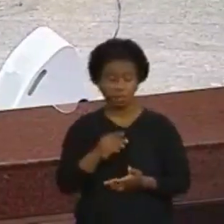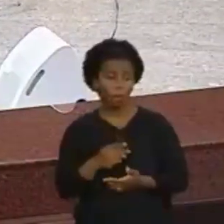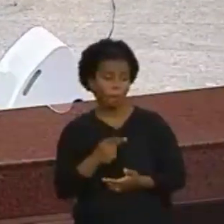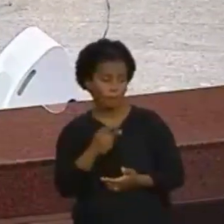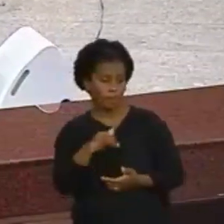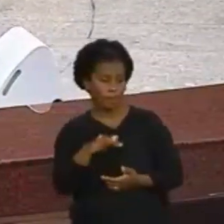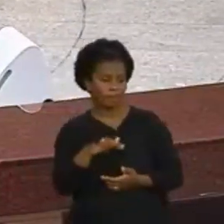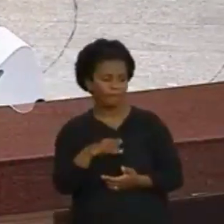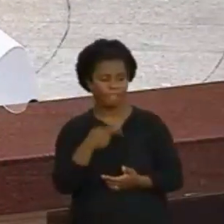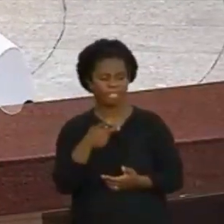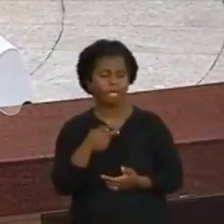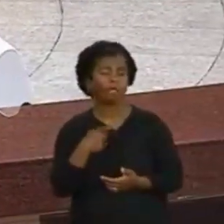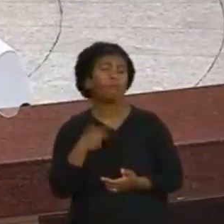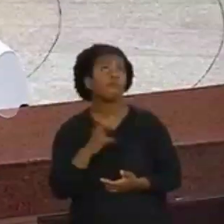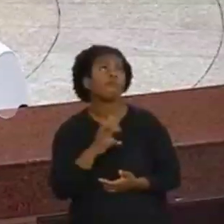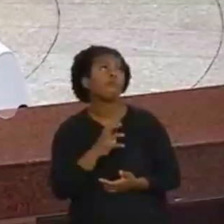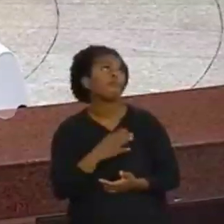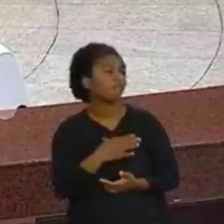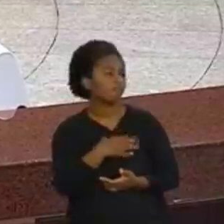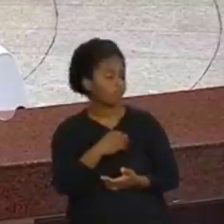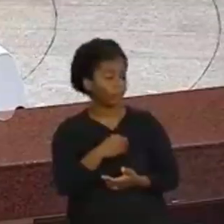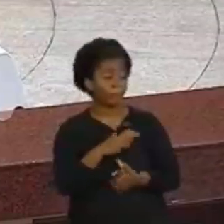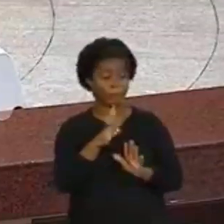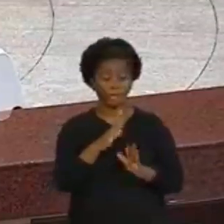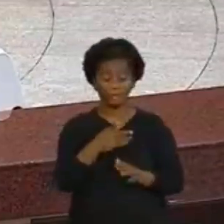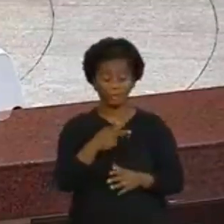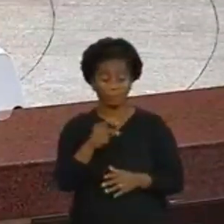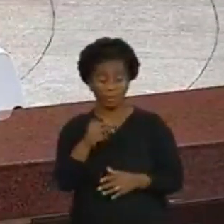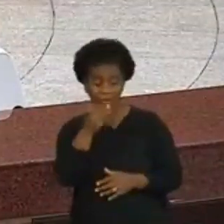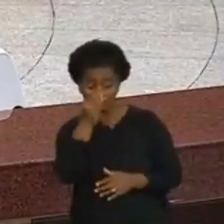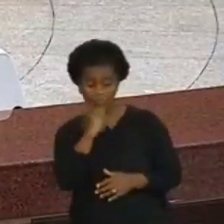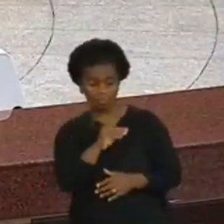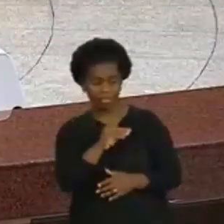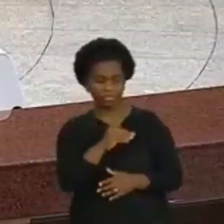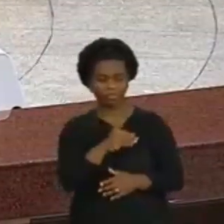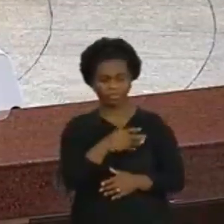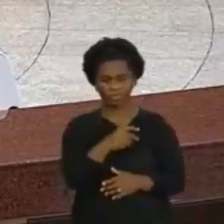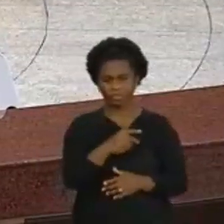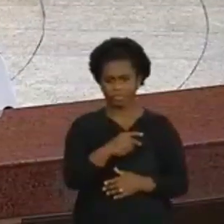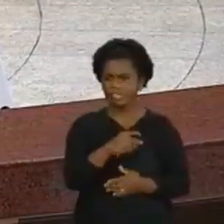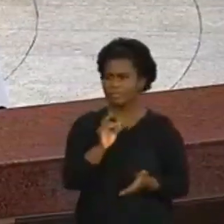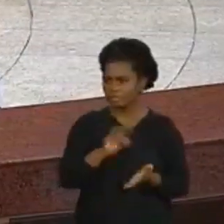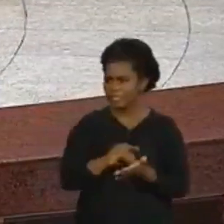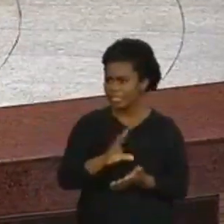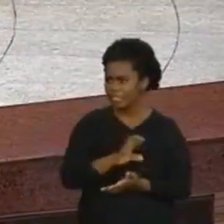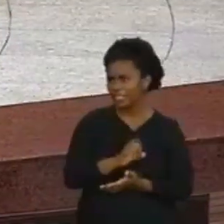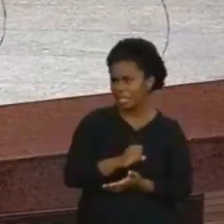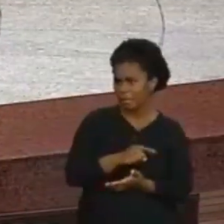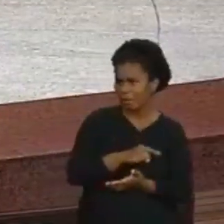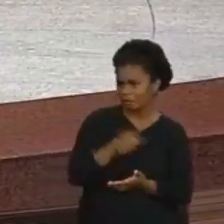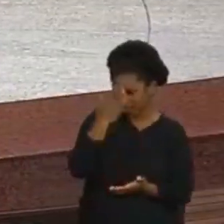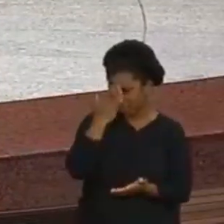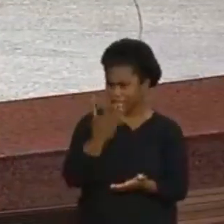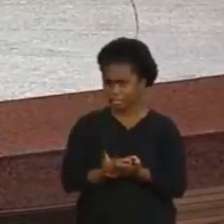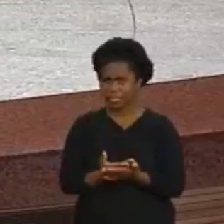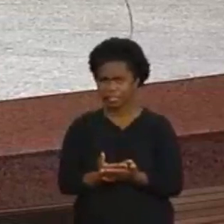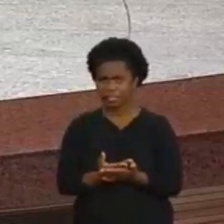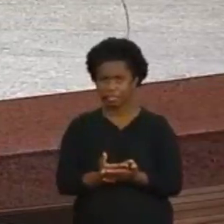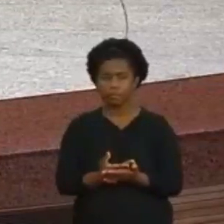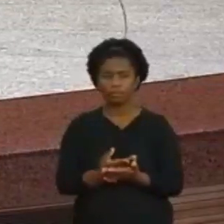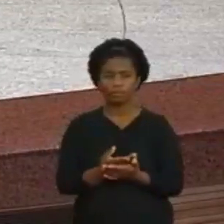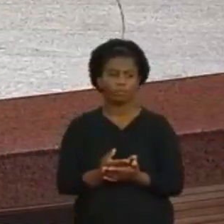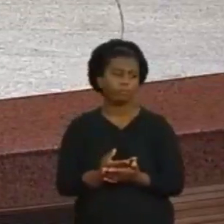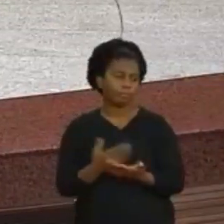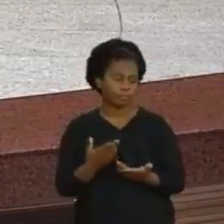Vamos dizer que o filho fala que ama o pai e não obedece os pais, você acredita nesse amor? Lute para não dormir,